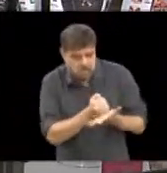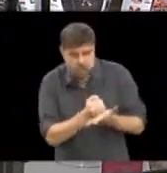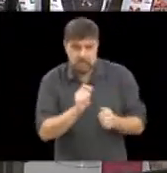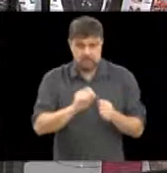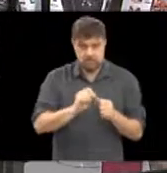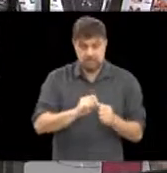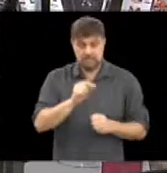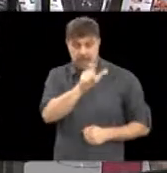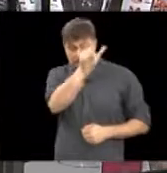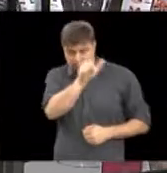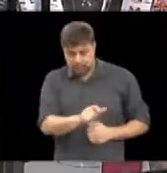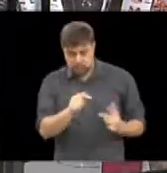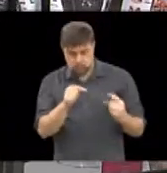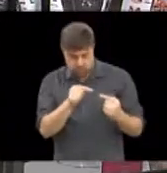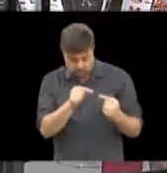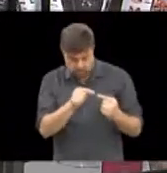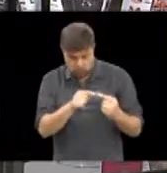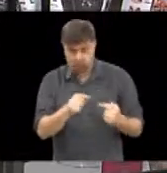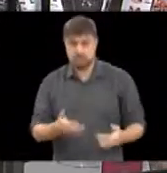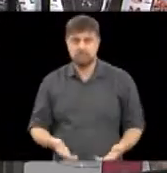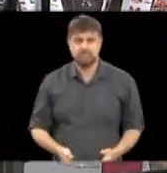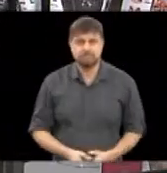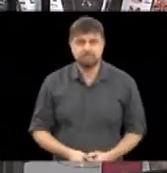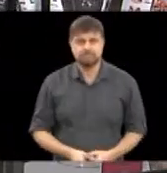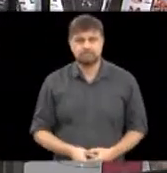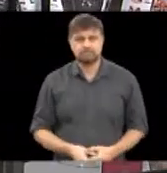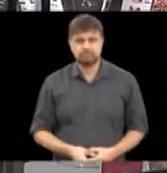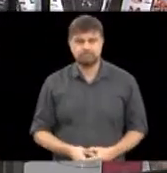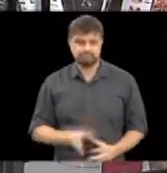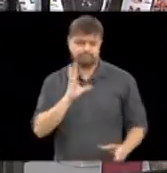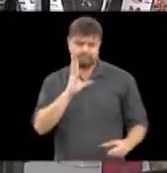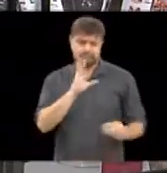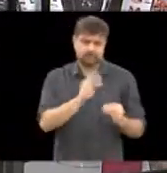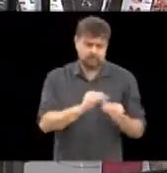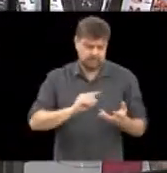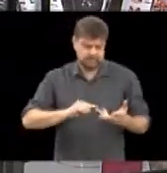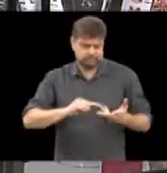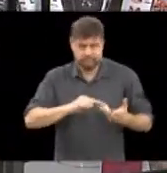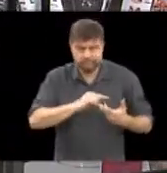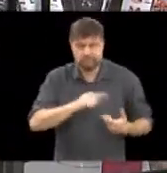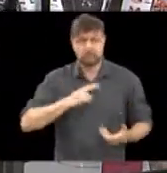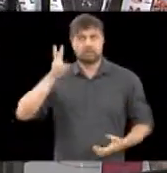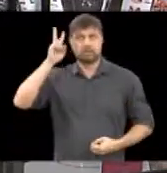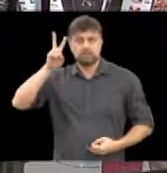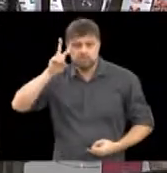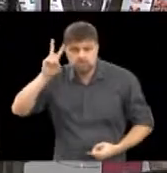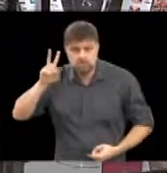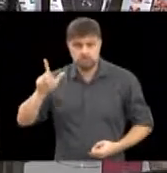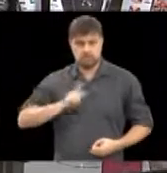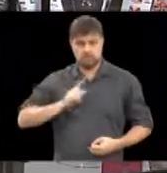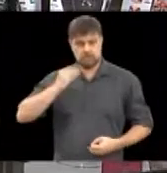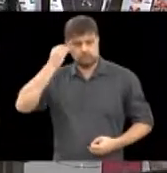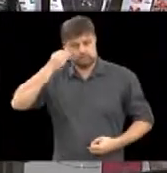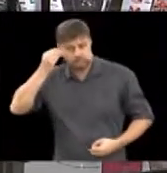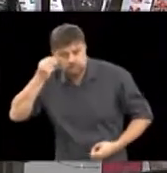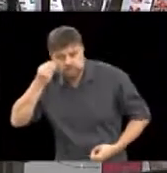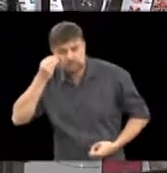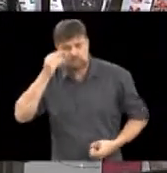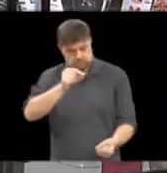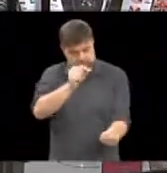vai colocar para o paciente estar fazendo, entendeu? Entendi. É um conjunto de coisas, é história,